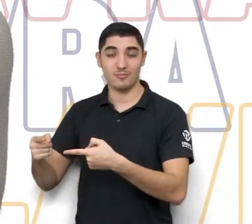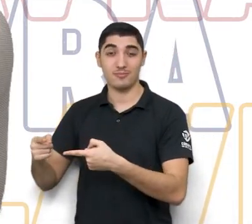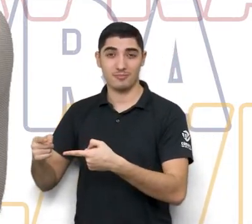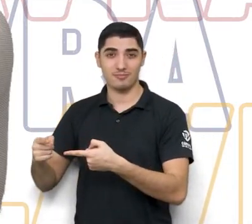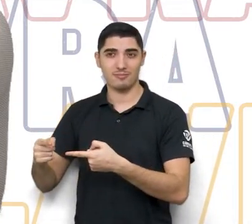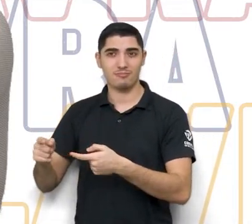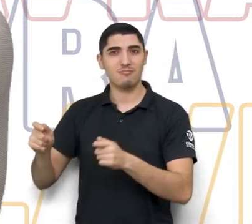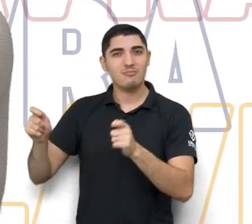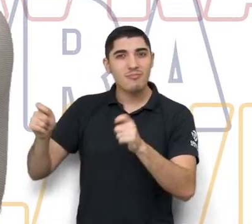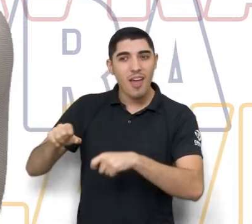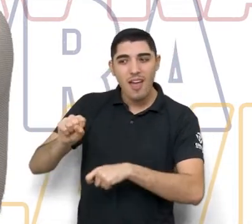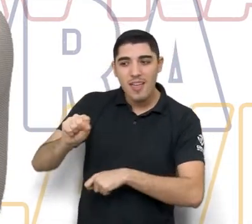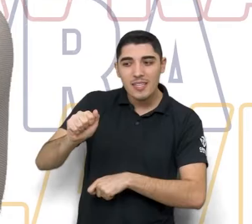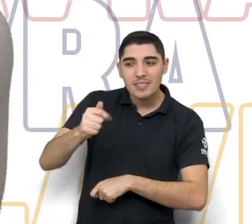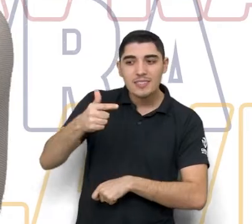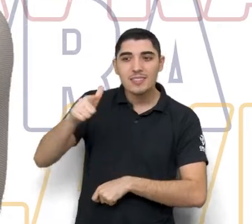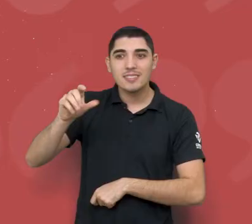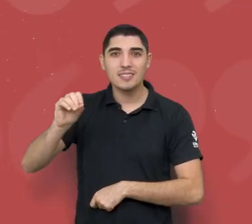sãos.